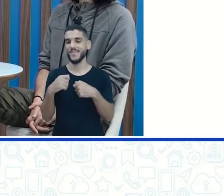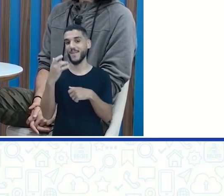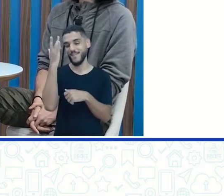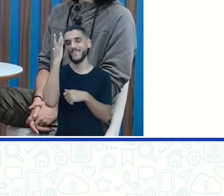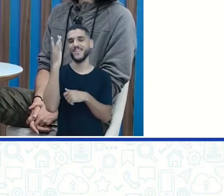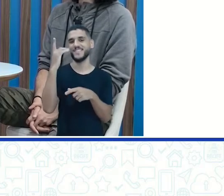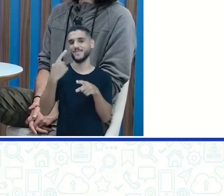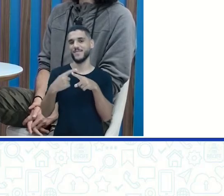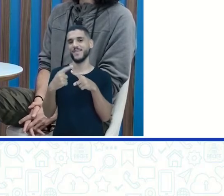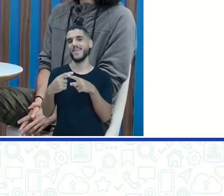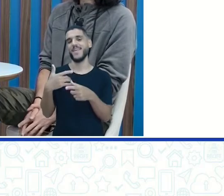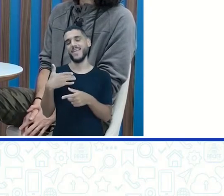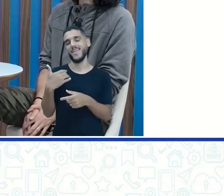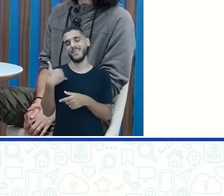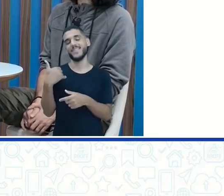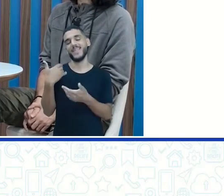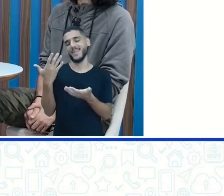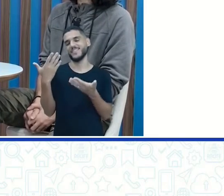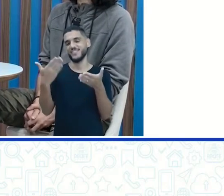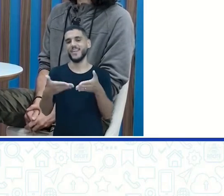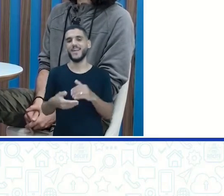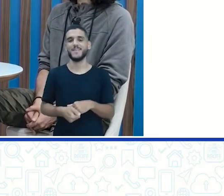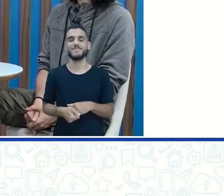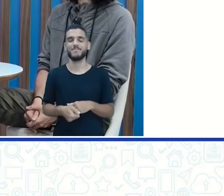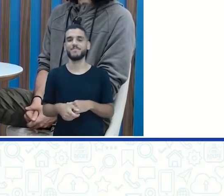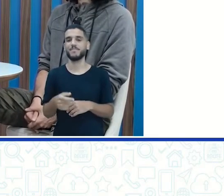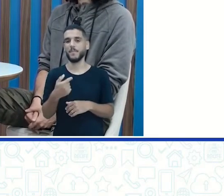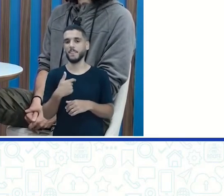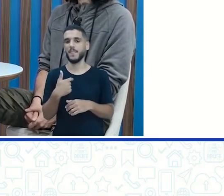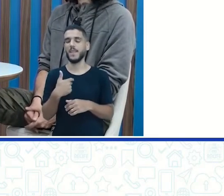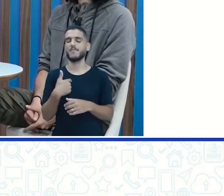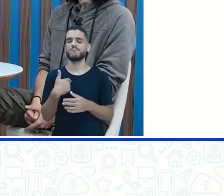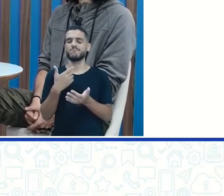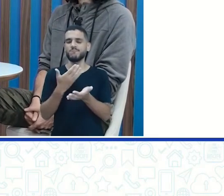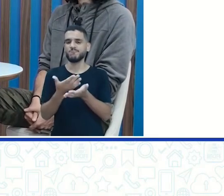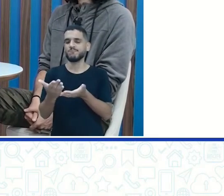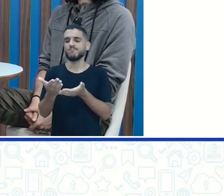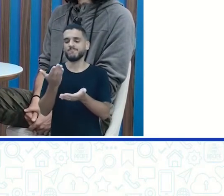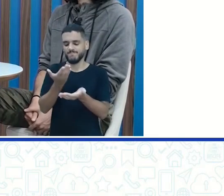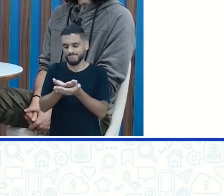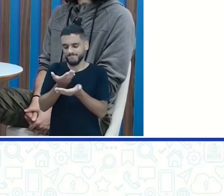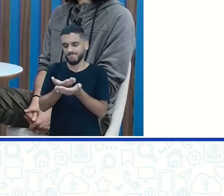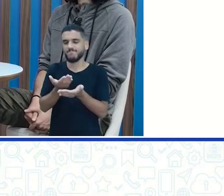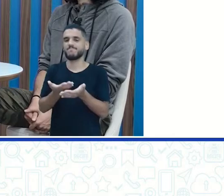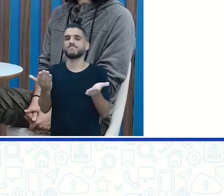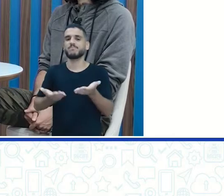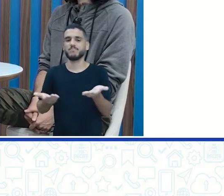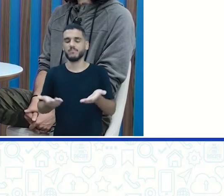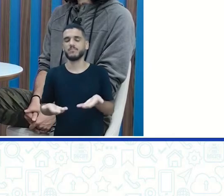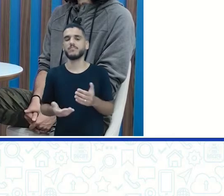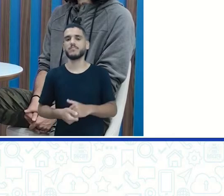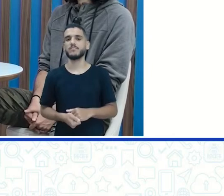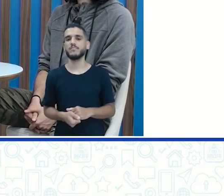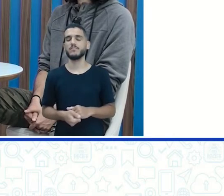adiantada já. E foi, é uma área que eu estou começando a ver agora, né, Matheus?